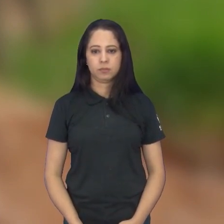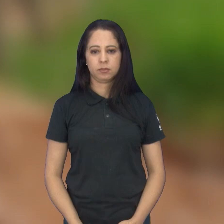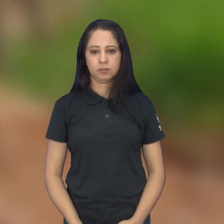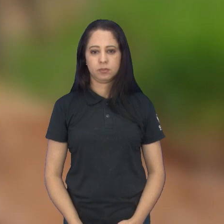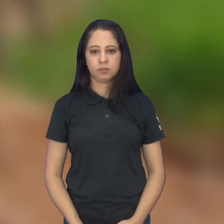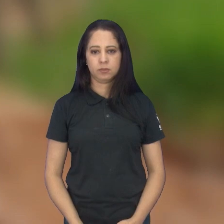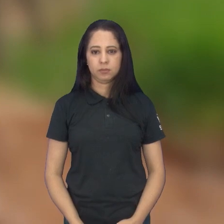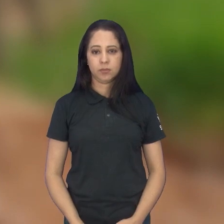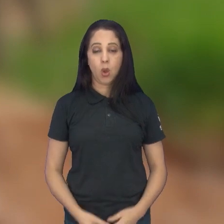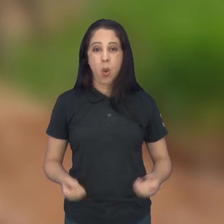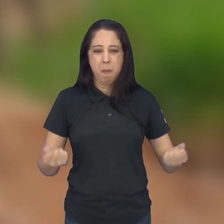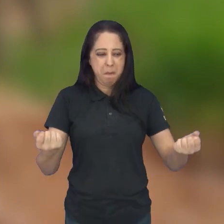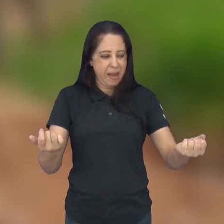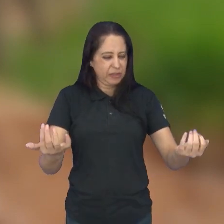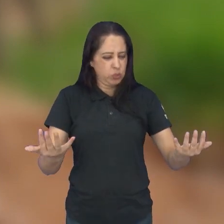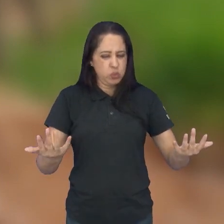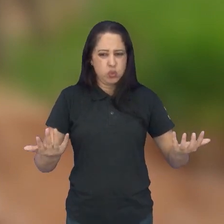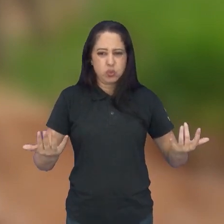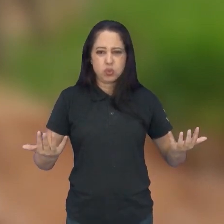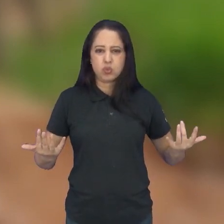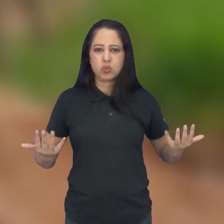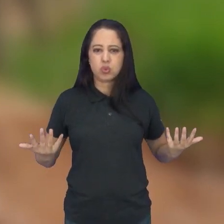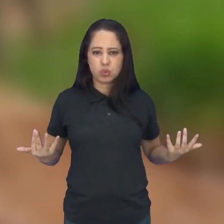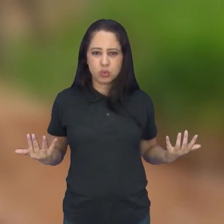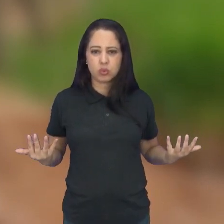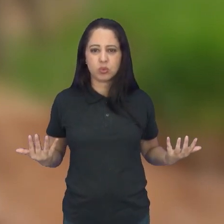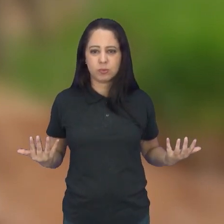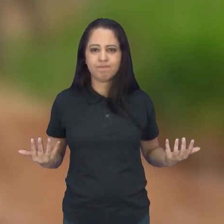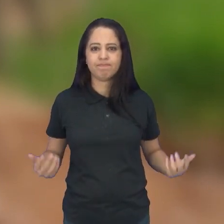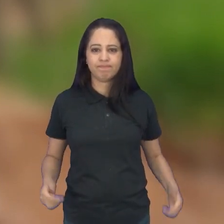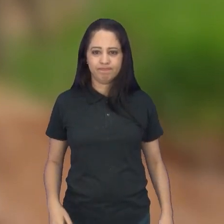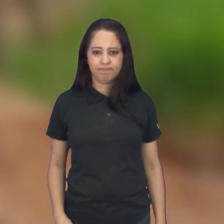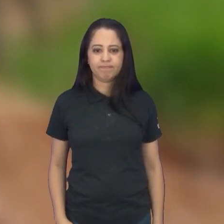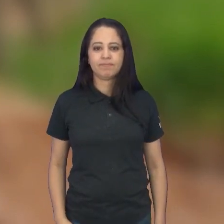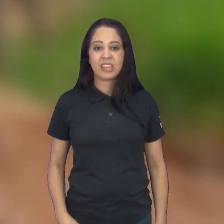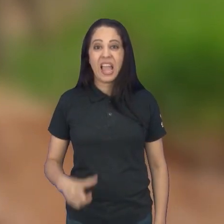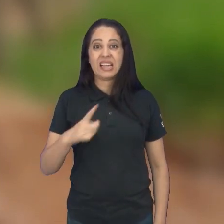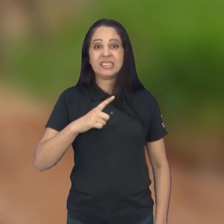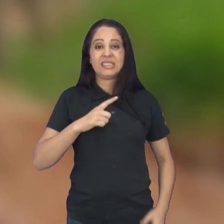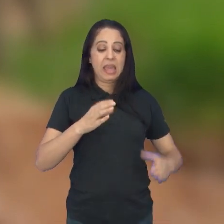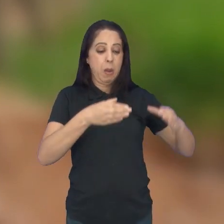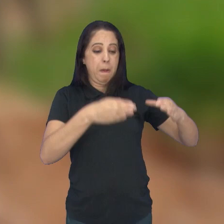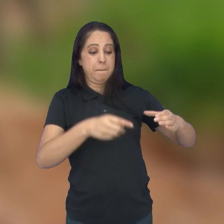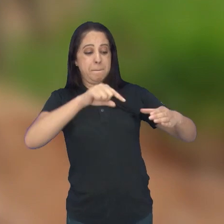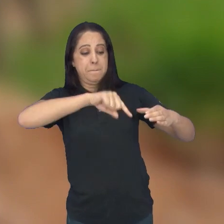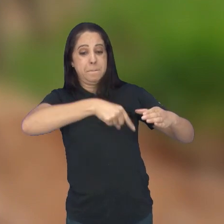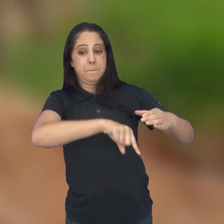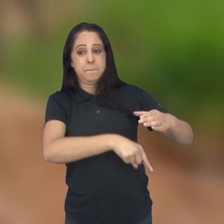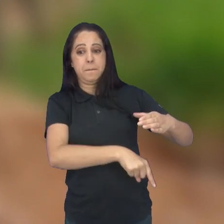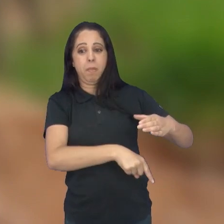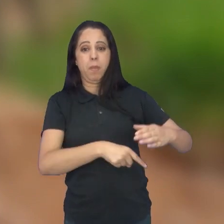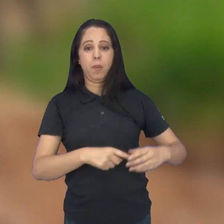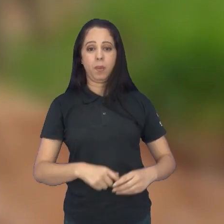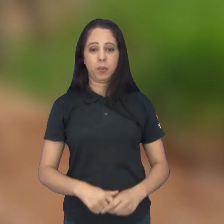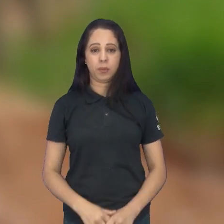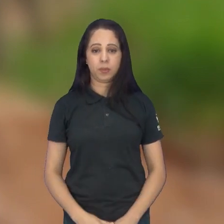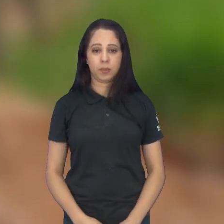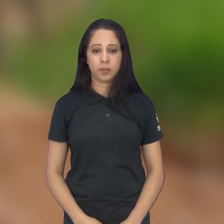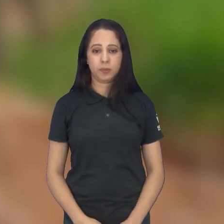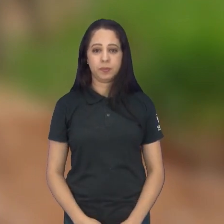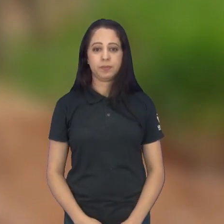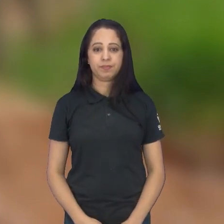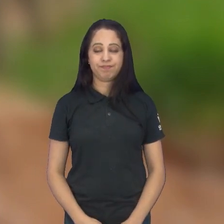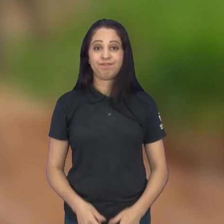Olha a altura do mato, ocupando a estrada. Uma cratera aqui. É. Essa